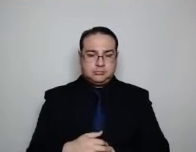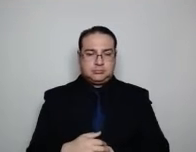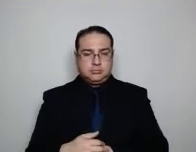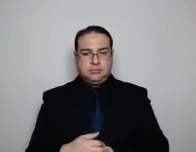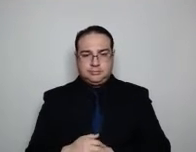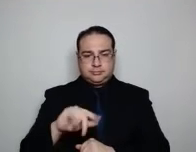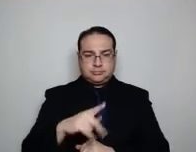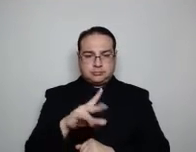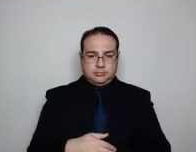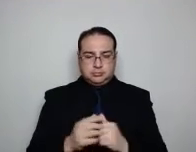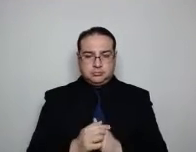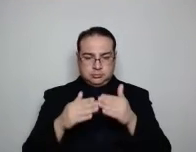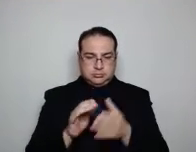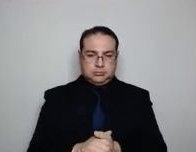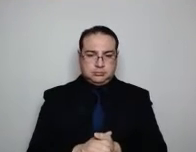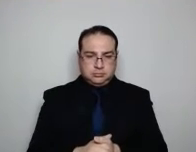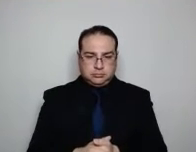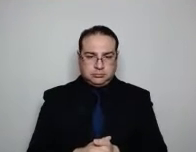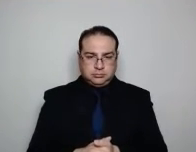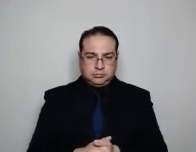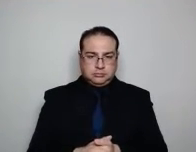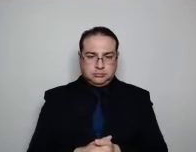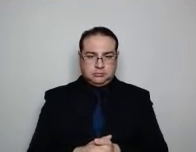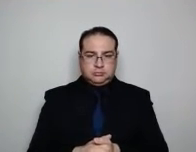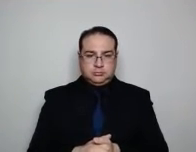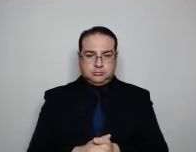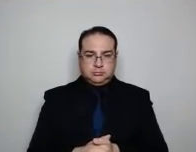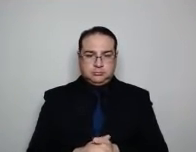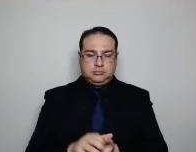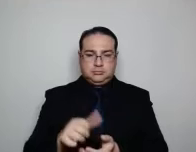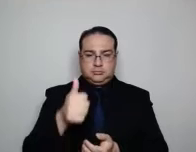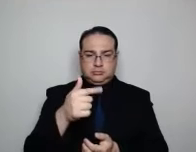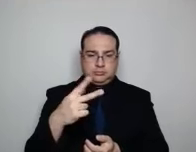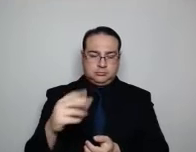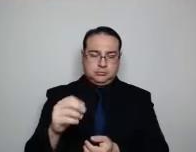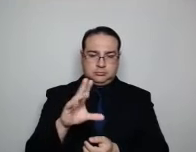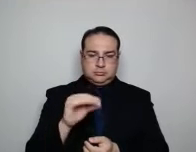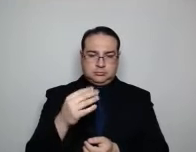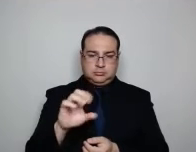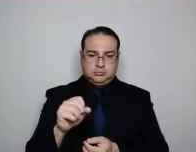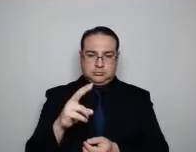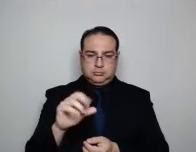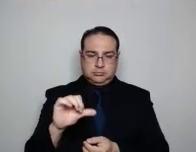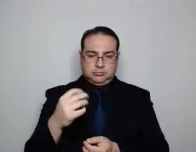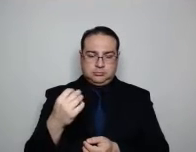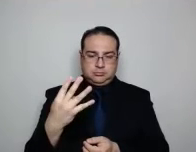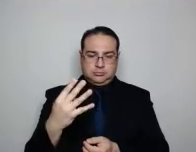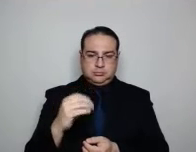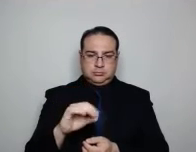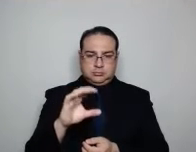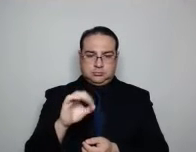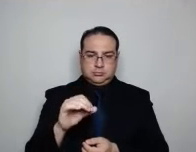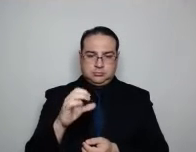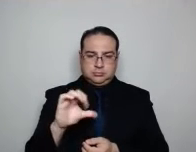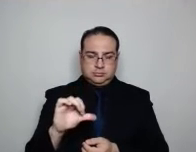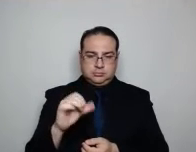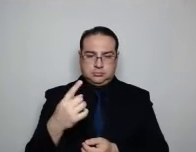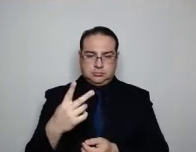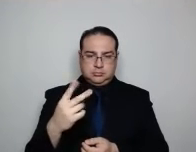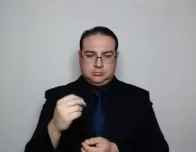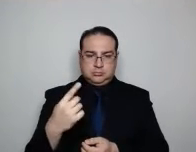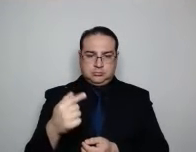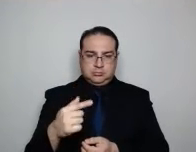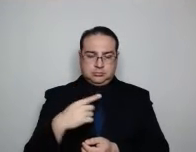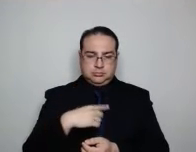Apelação... É o número 122, apelação civil 08-53-904, 09/2017, apelante Clara